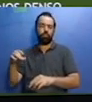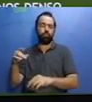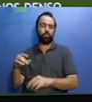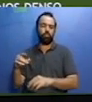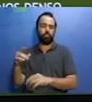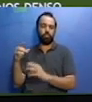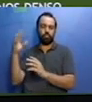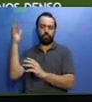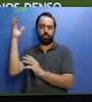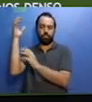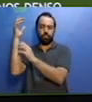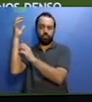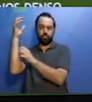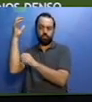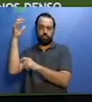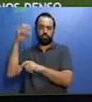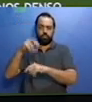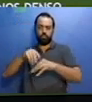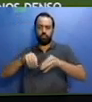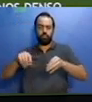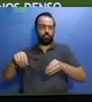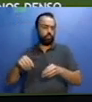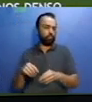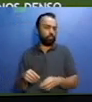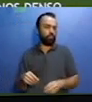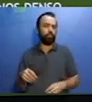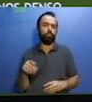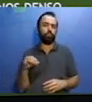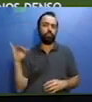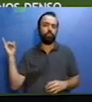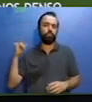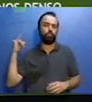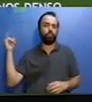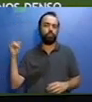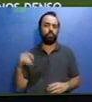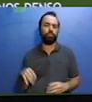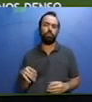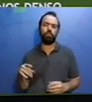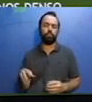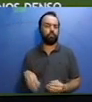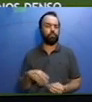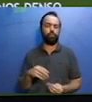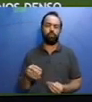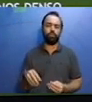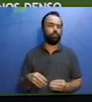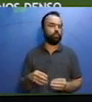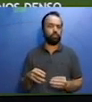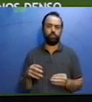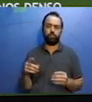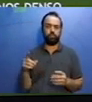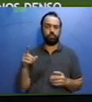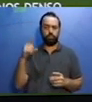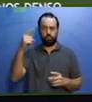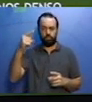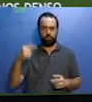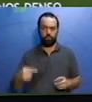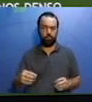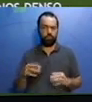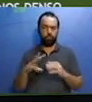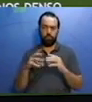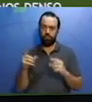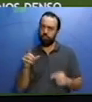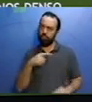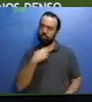em água para que aconteça essa separação. Então, o mais denso é a areia, ele sedimenta, e o menos denso flutua, que